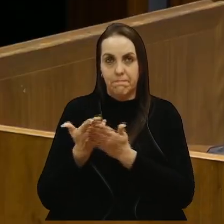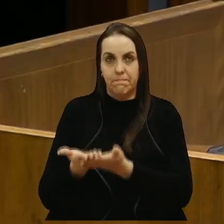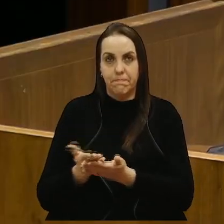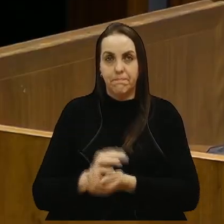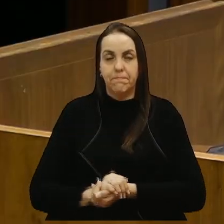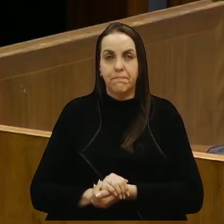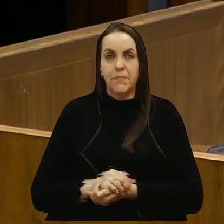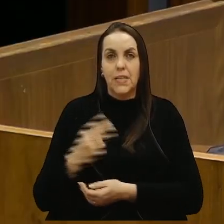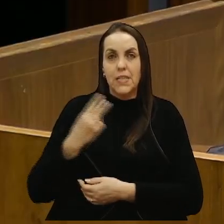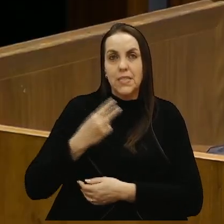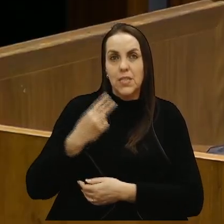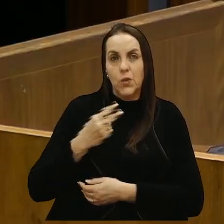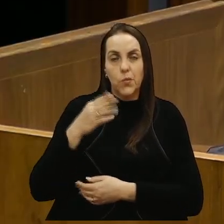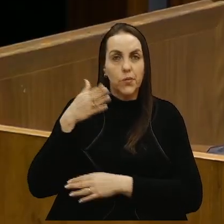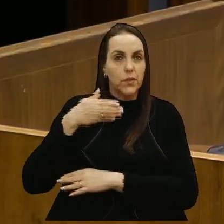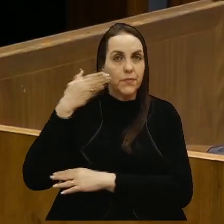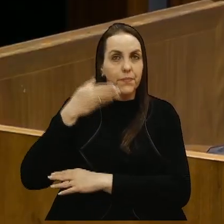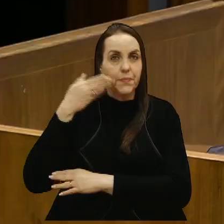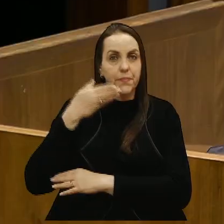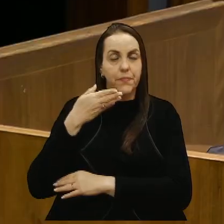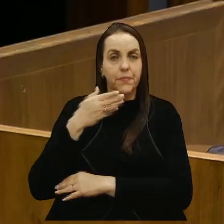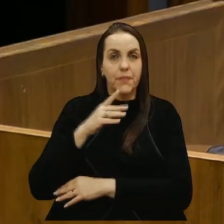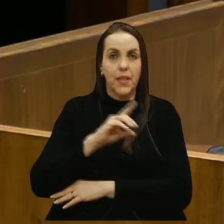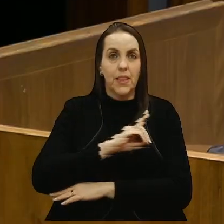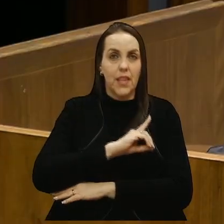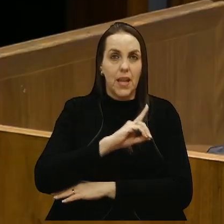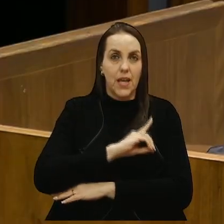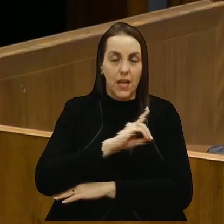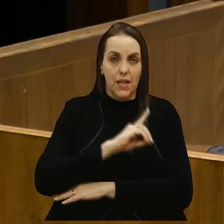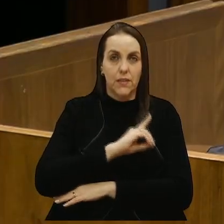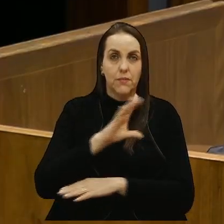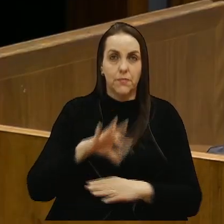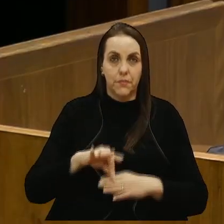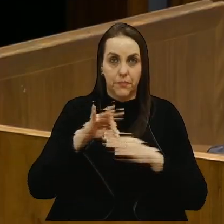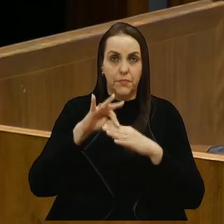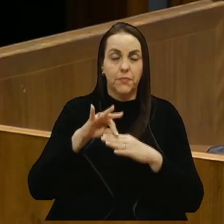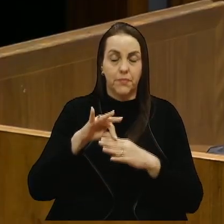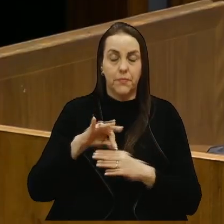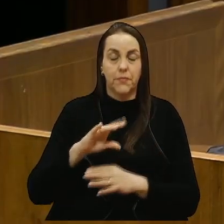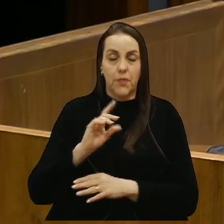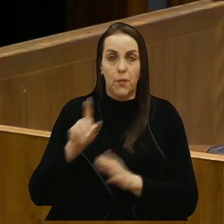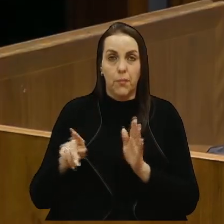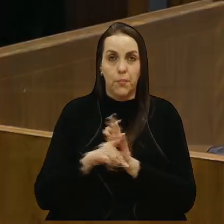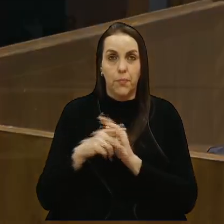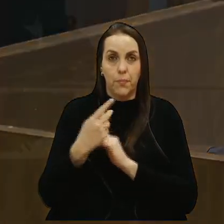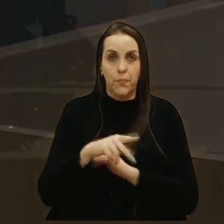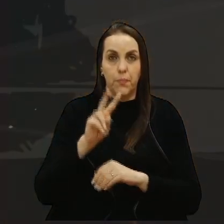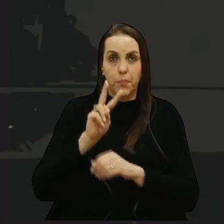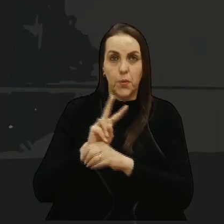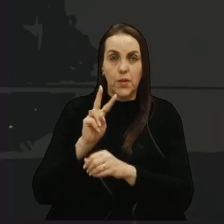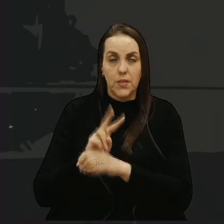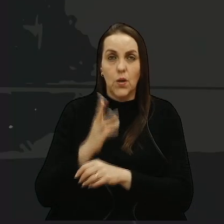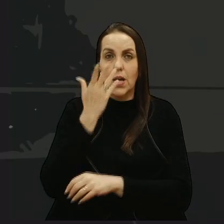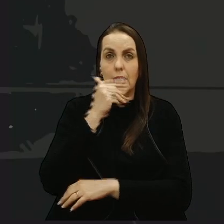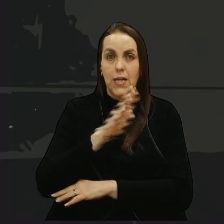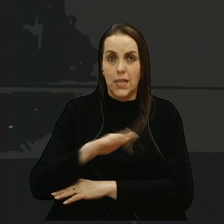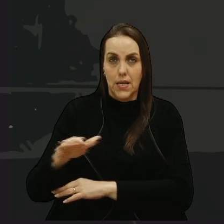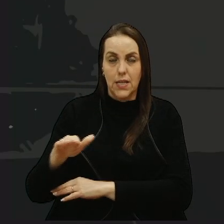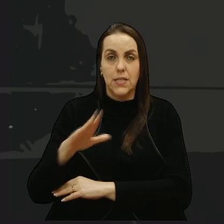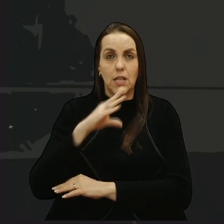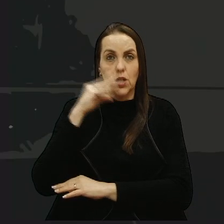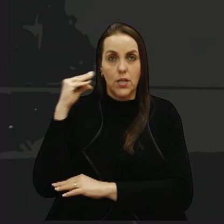segunda fala foi da delegada titular da Delegacia de Proteção à Criança e ao